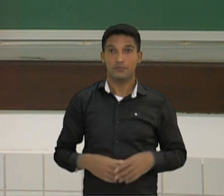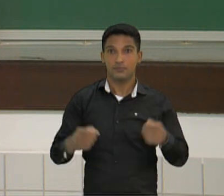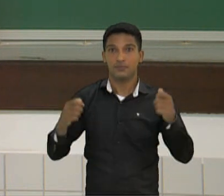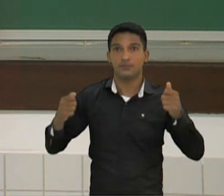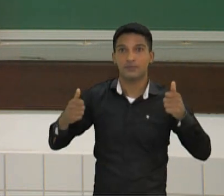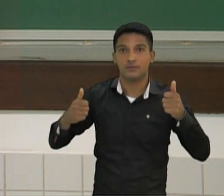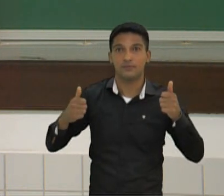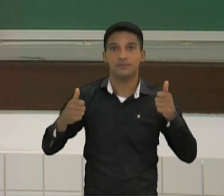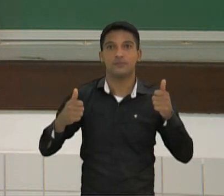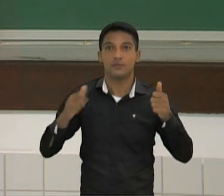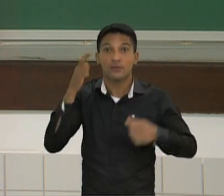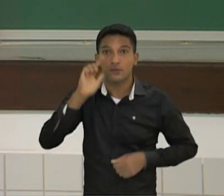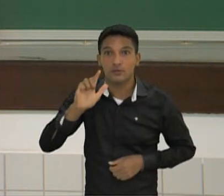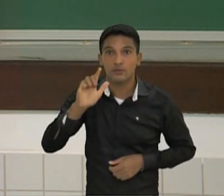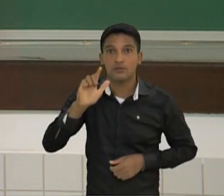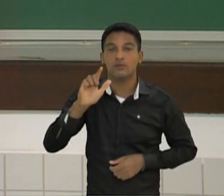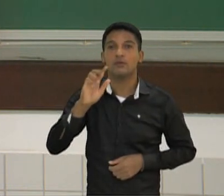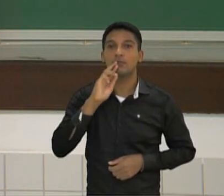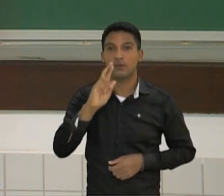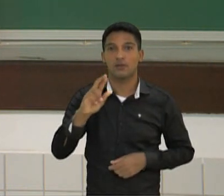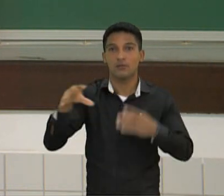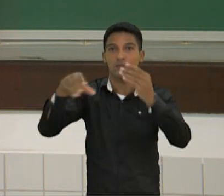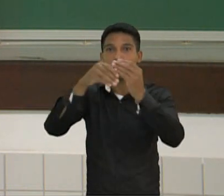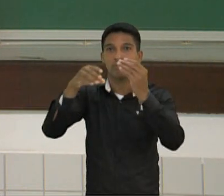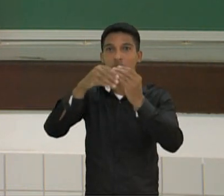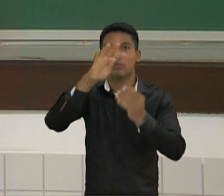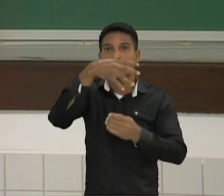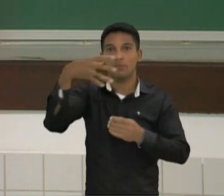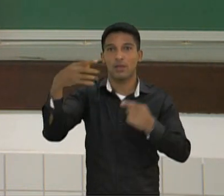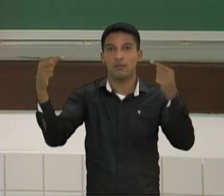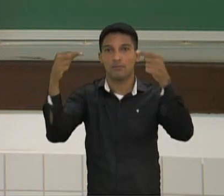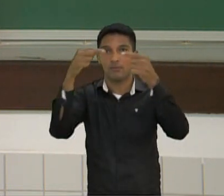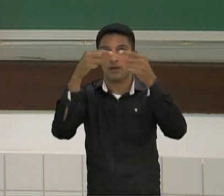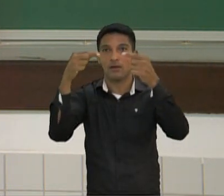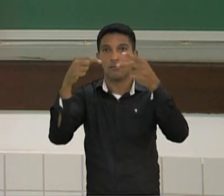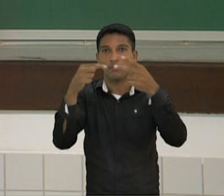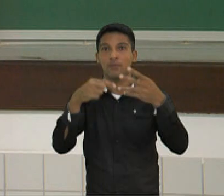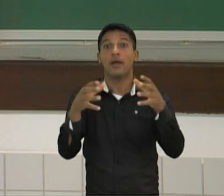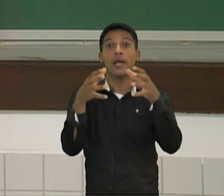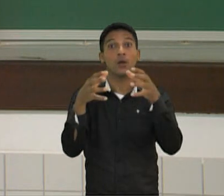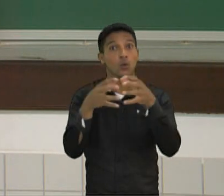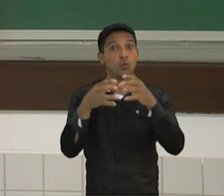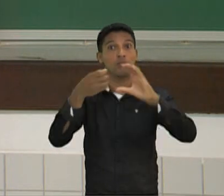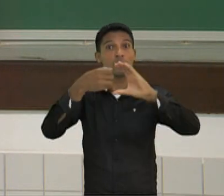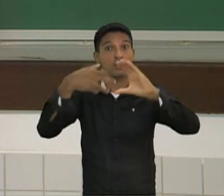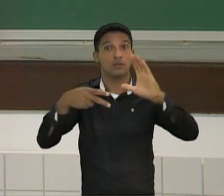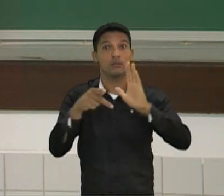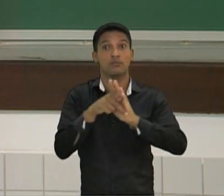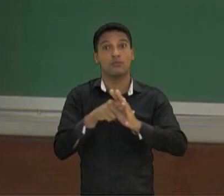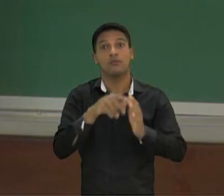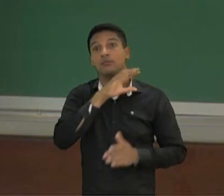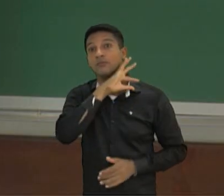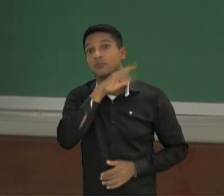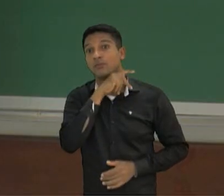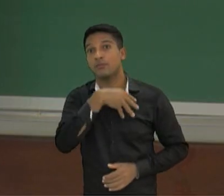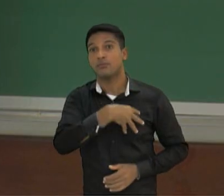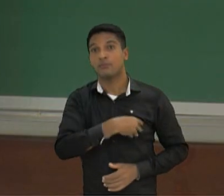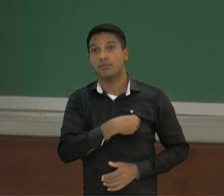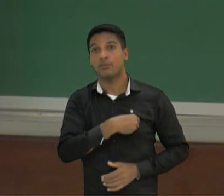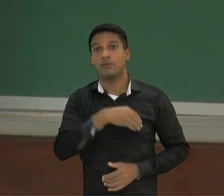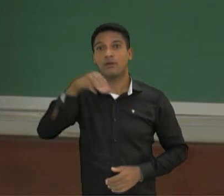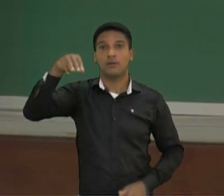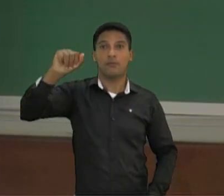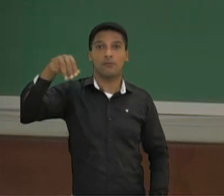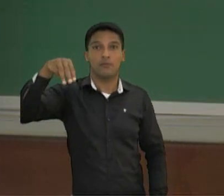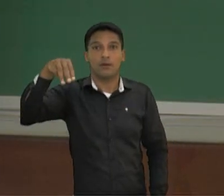Então, galerinha, conseguiram preencher a nossa tabela? Vamos lá, então? Quais são as características dos mamíferos presentes na